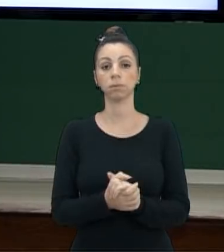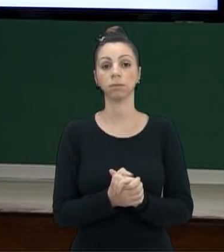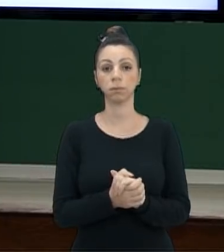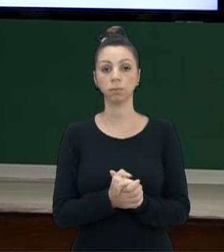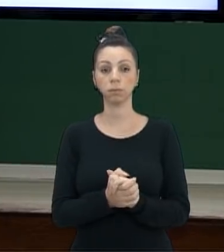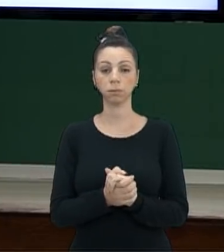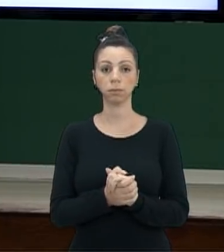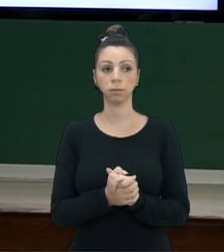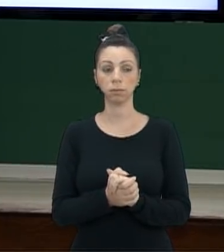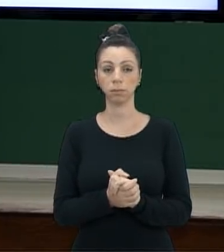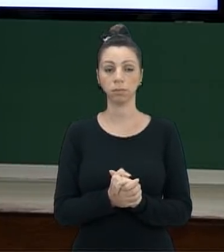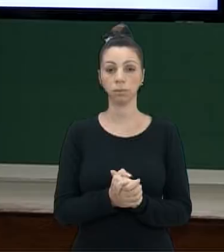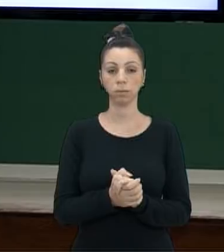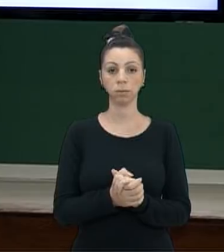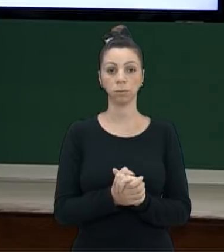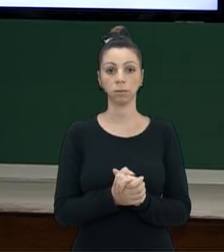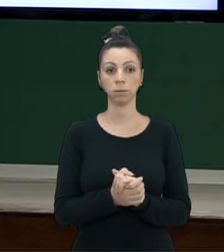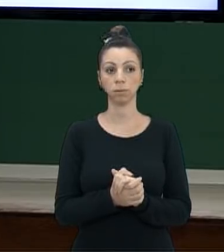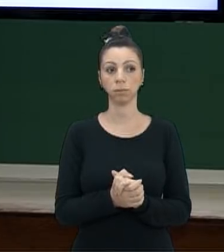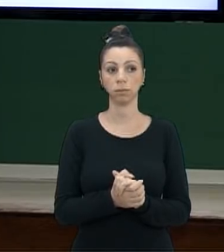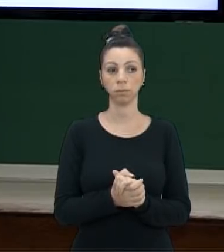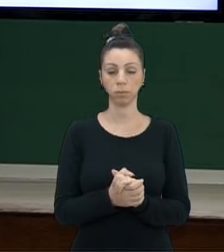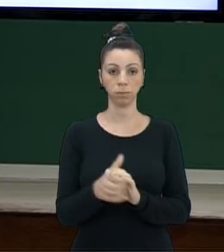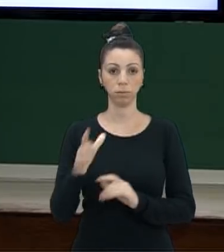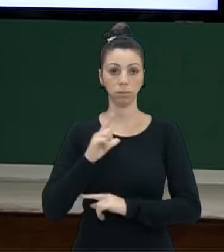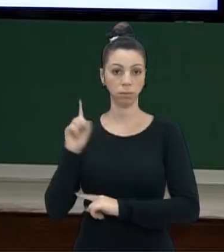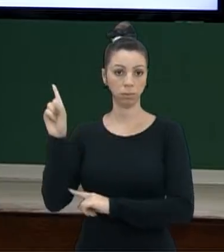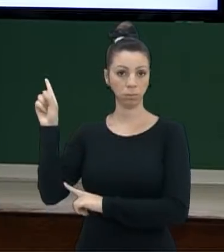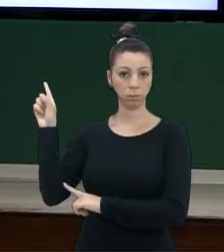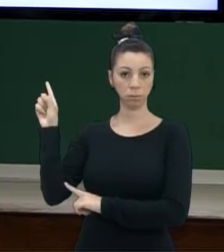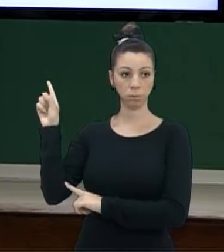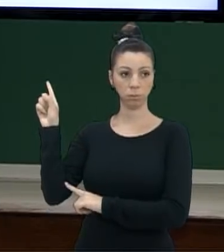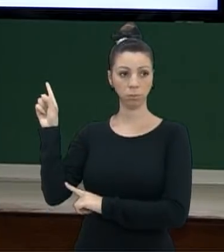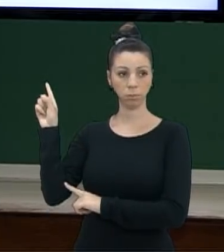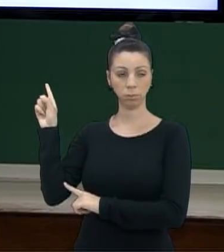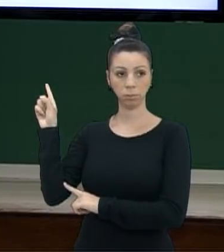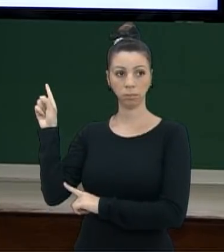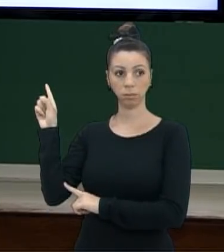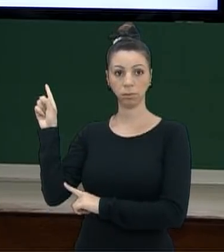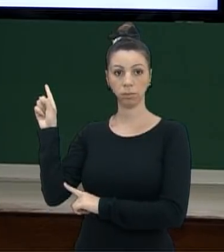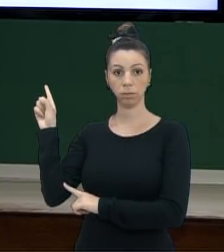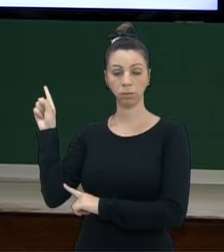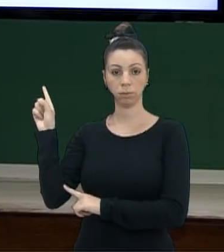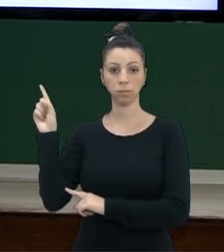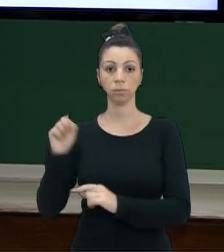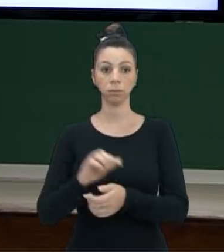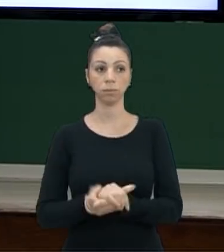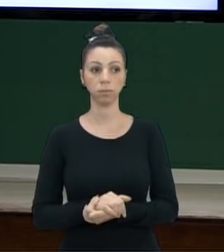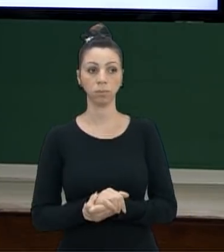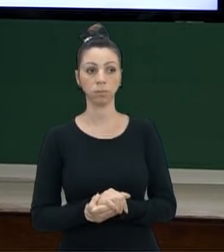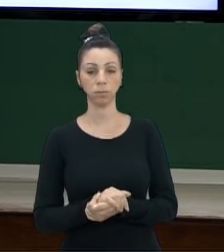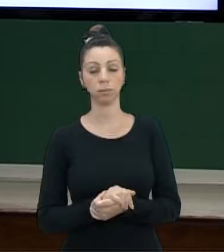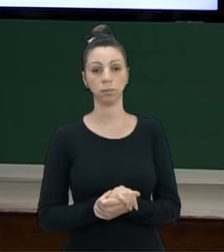Então, observe, eu, tu, ele, nós, vós, eles ou elas, e aqui também é o ele ou ela.